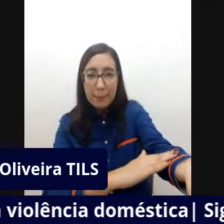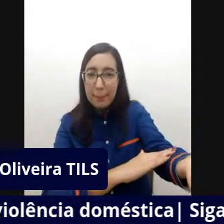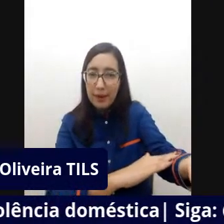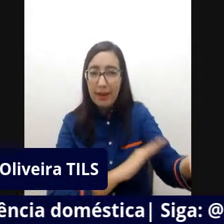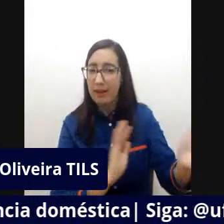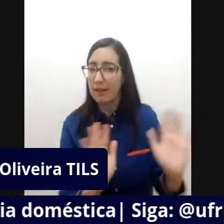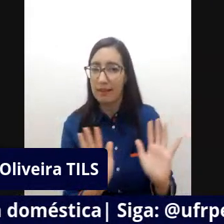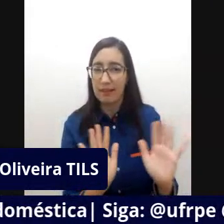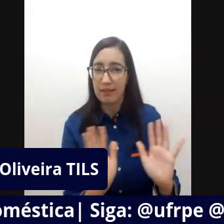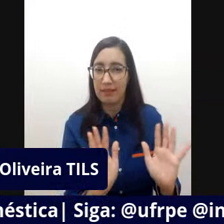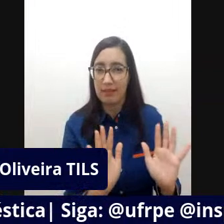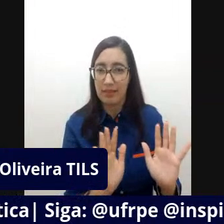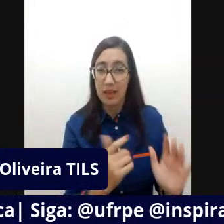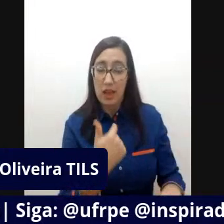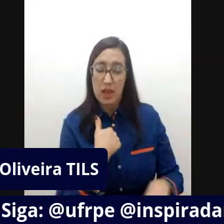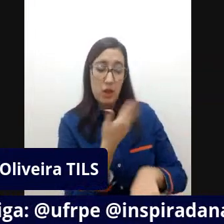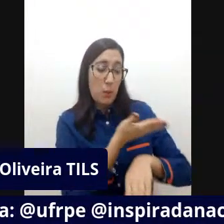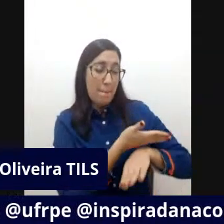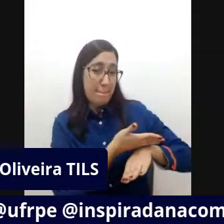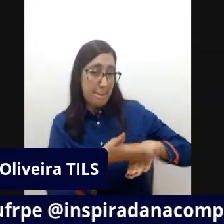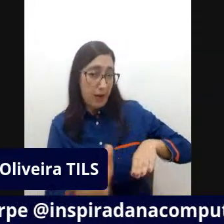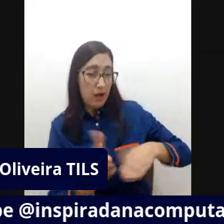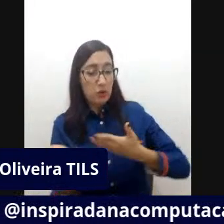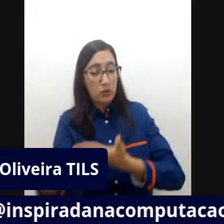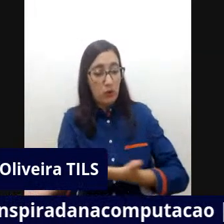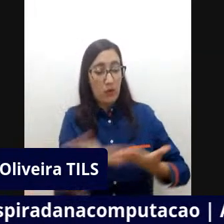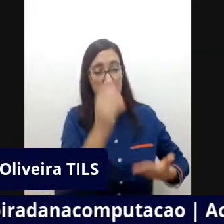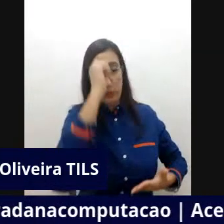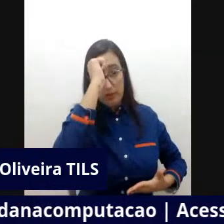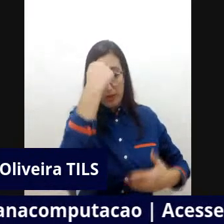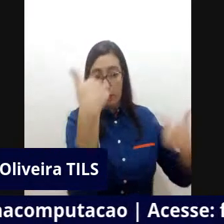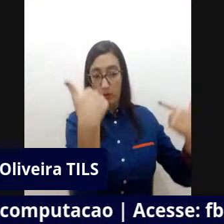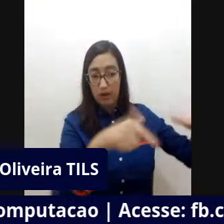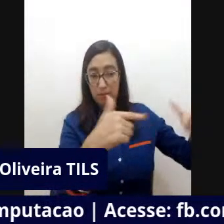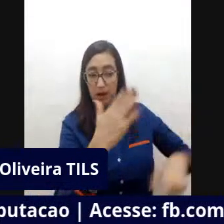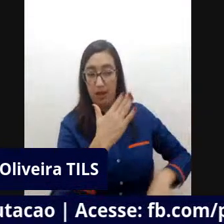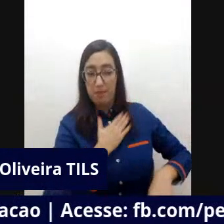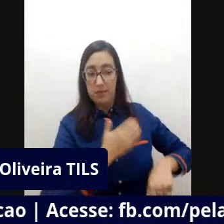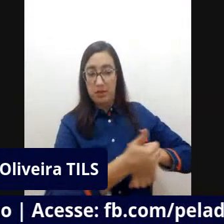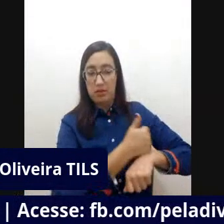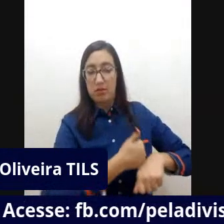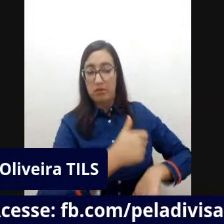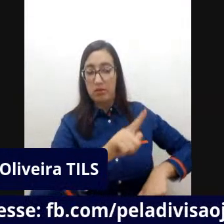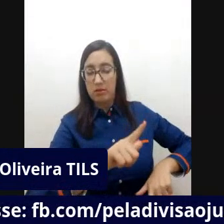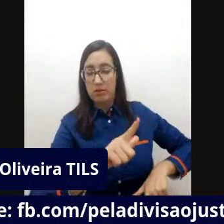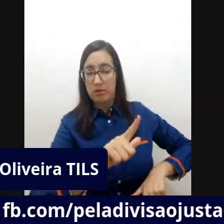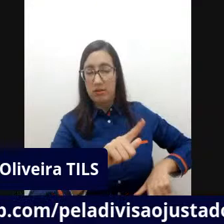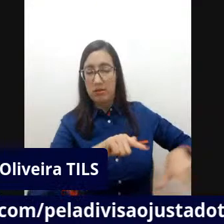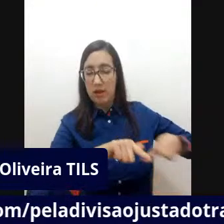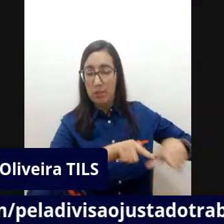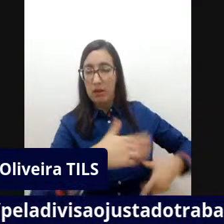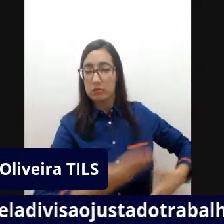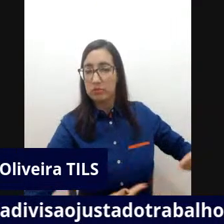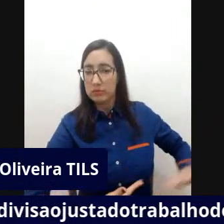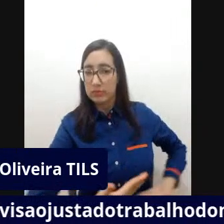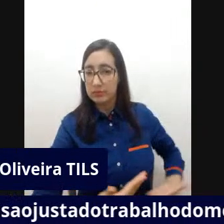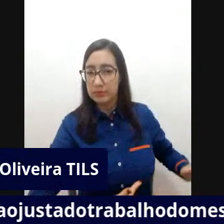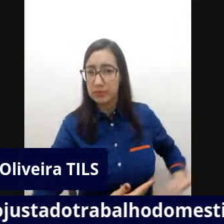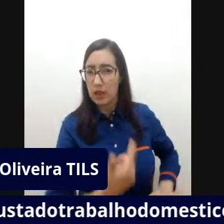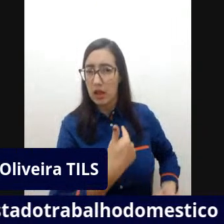vai botar uma pessoa na casa dele para trabalhar ou na casa dela e vai chegar e vai tratar essa pessoa de